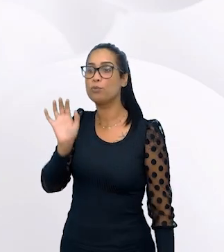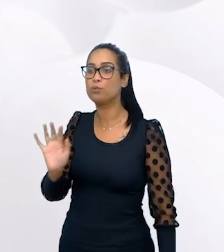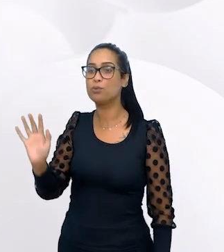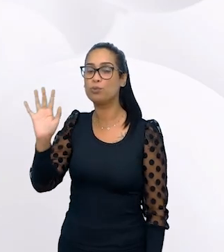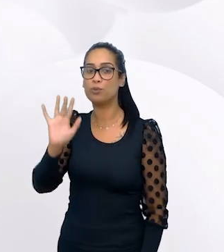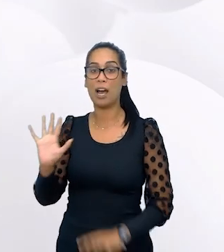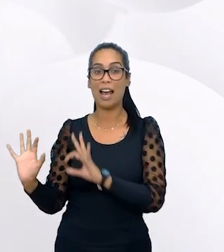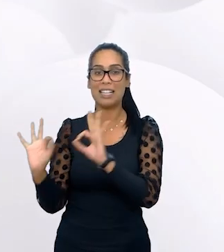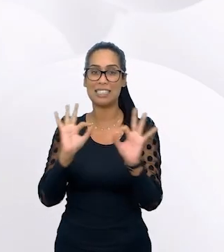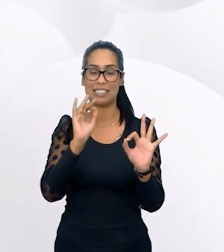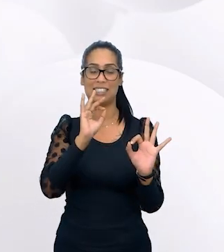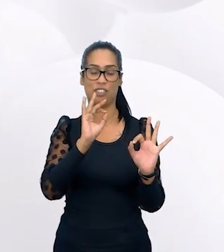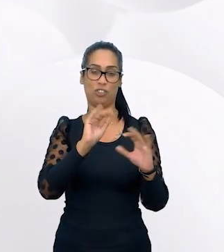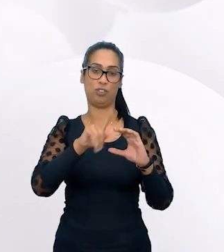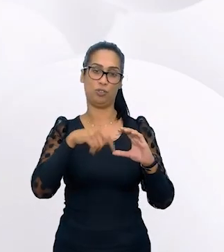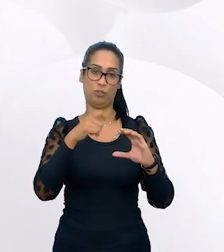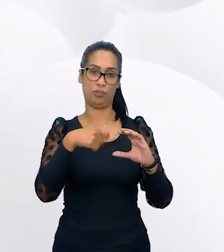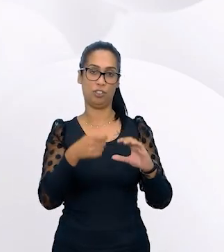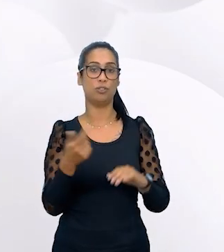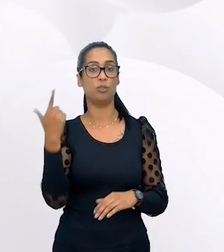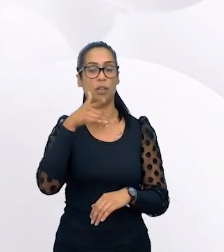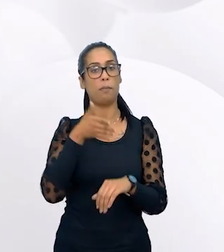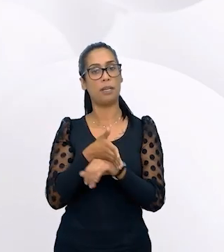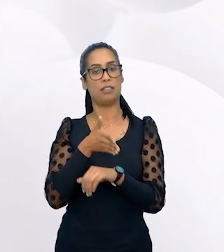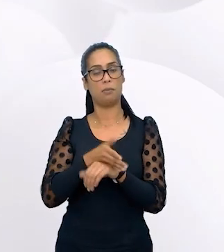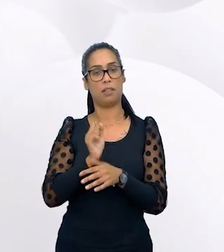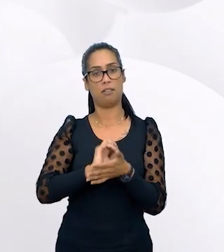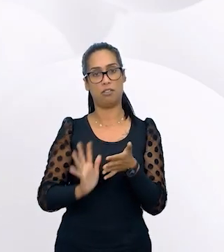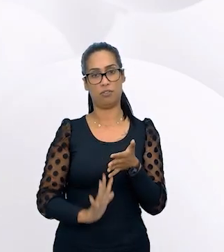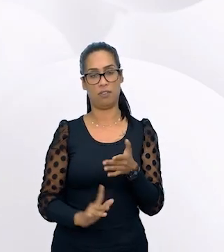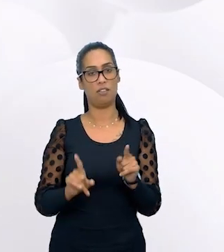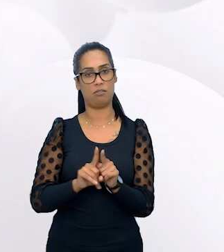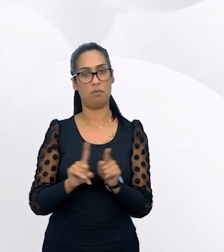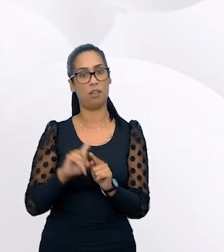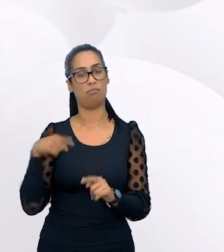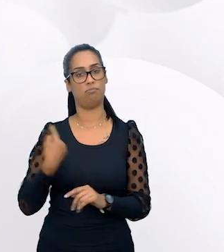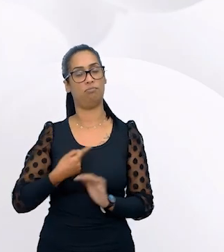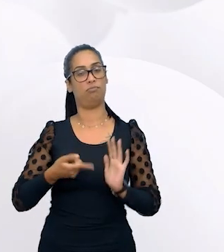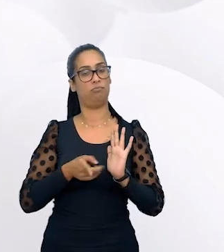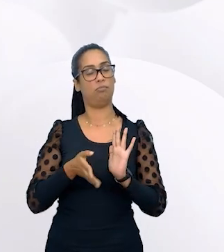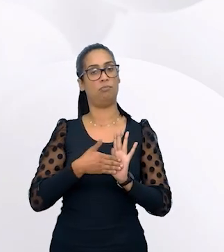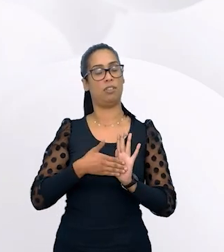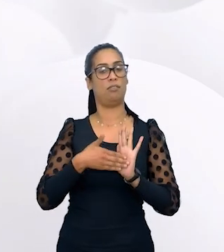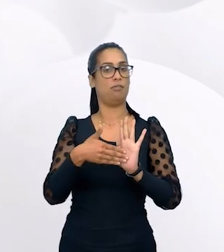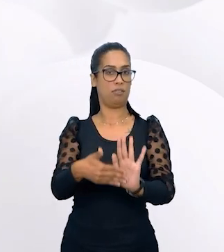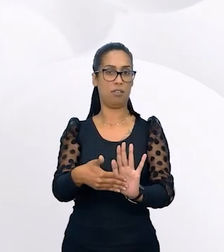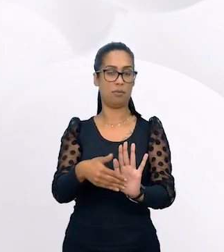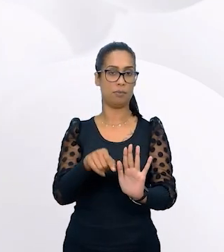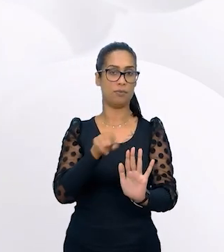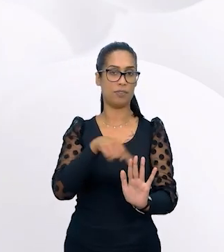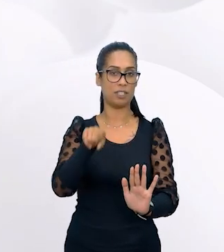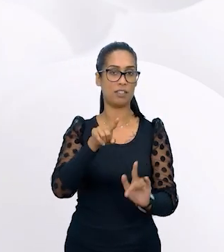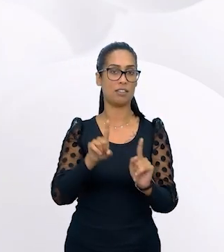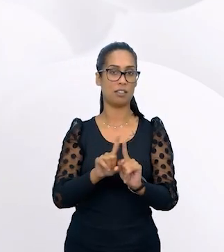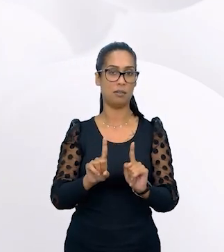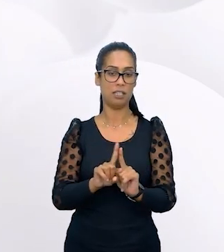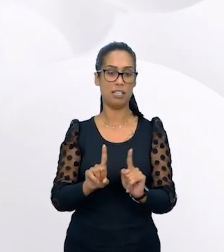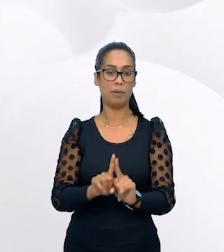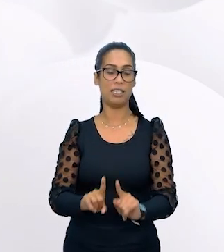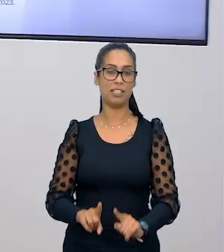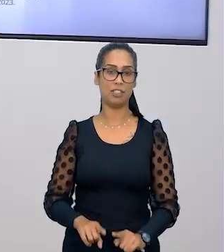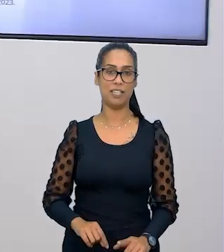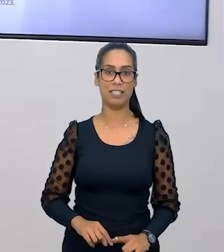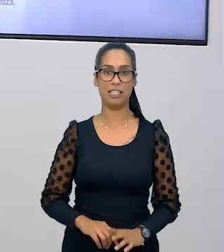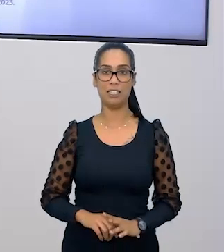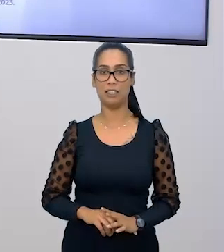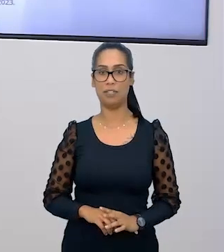para participar da atividade que a gente vai oferecer. Por favor. Lembrando que esse movimento que você realiza agora, professor, depois